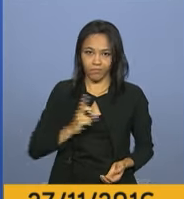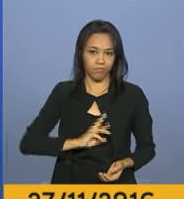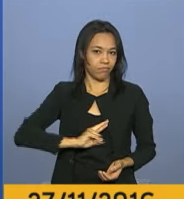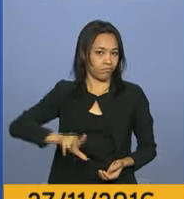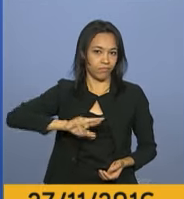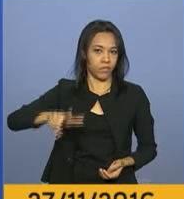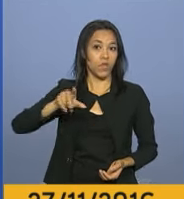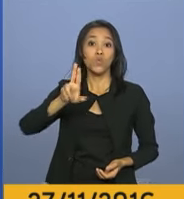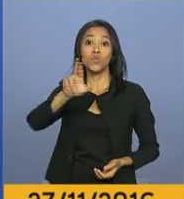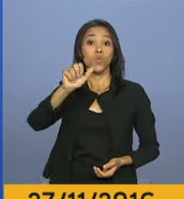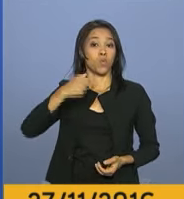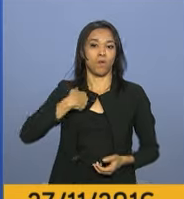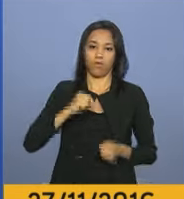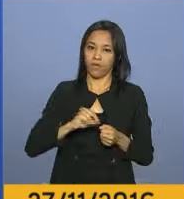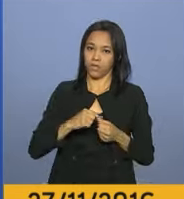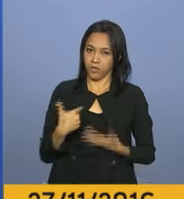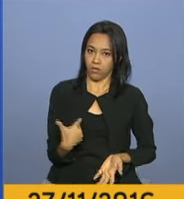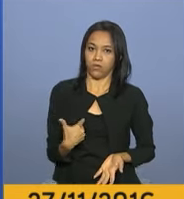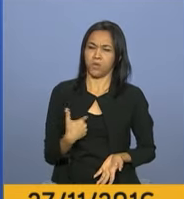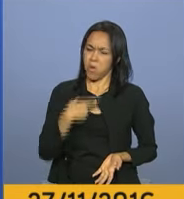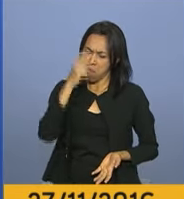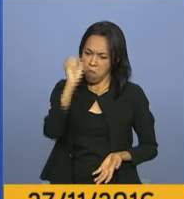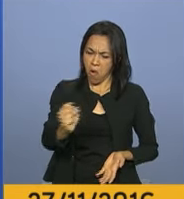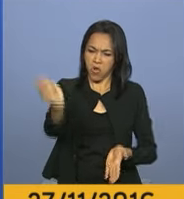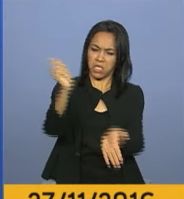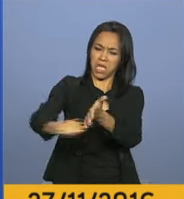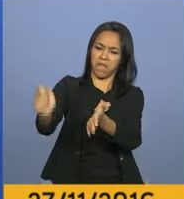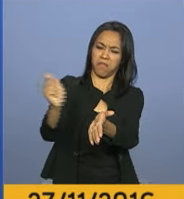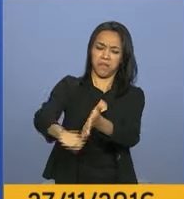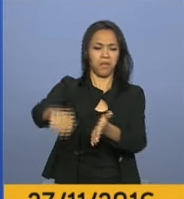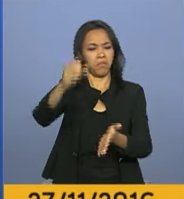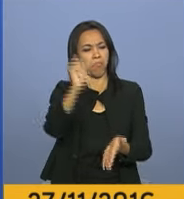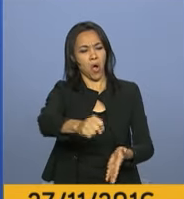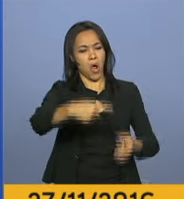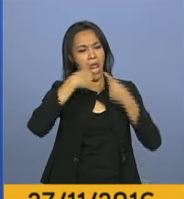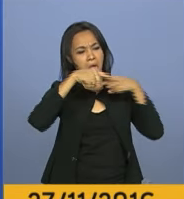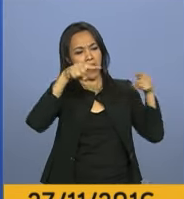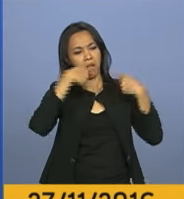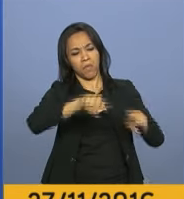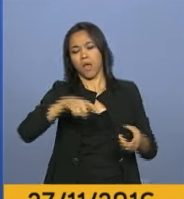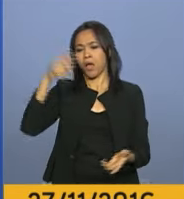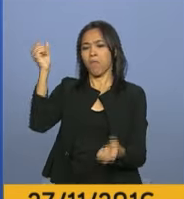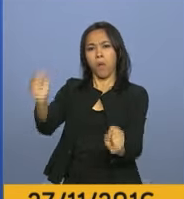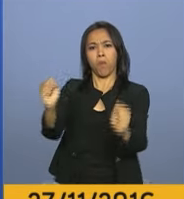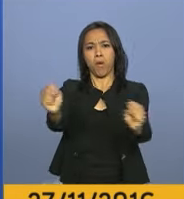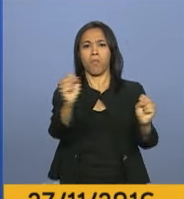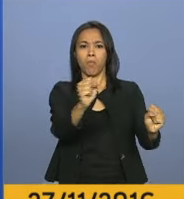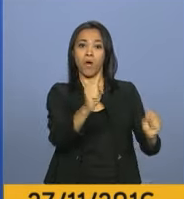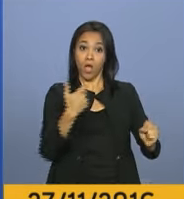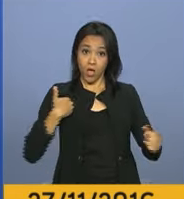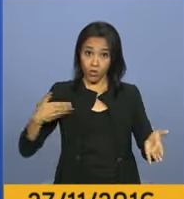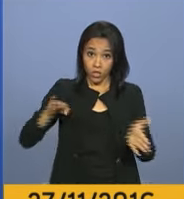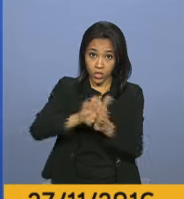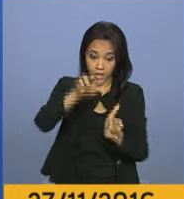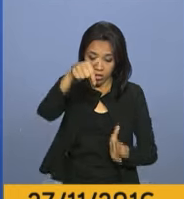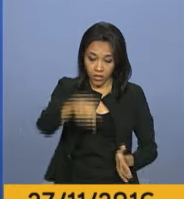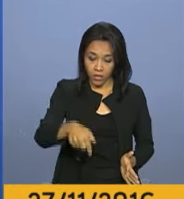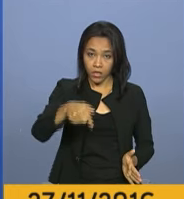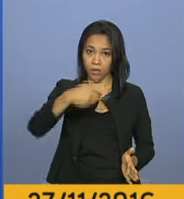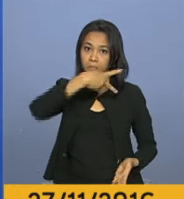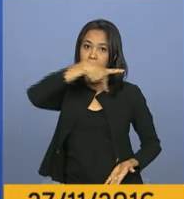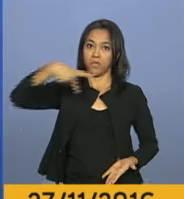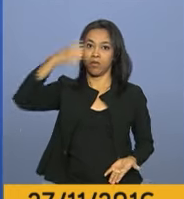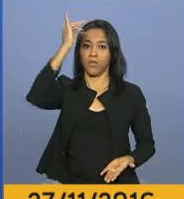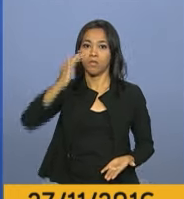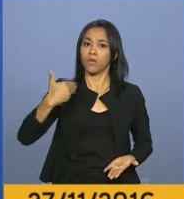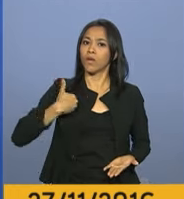não farei isso nunca. Pode escrever o que quiserem, pode criticar como quiserem. Eu cheguei à presidência da República por